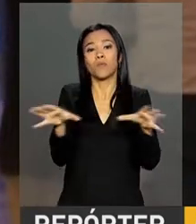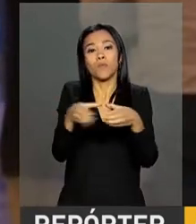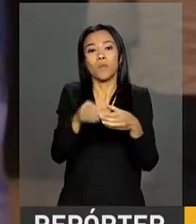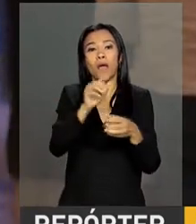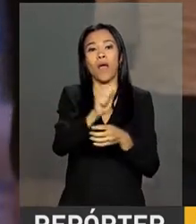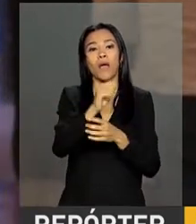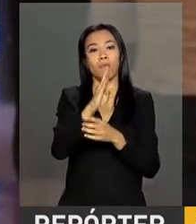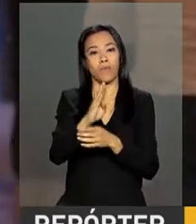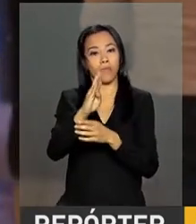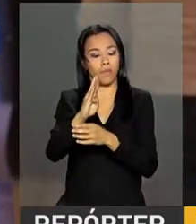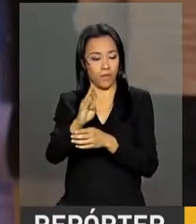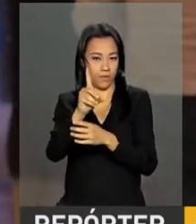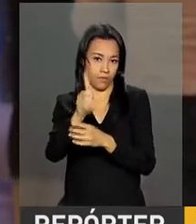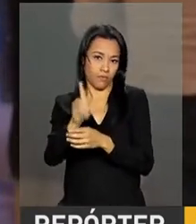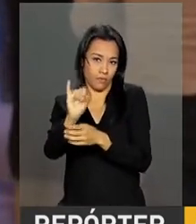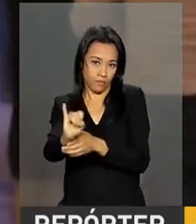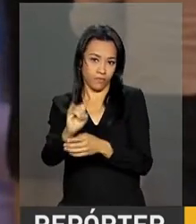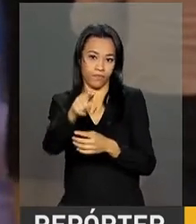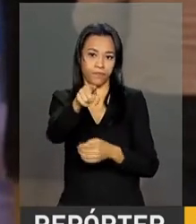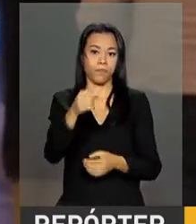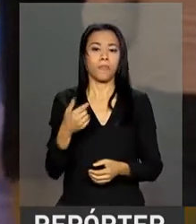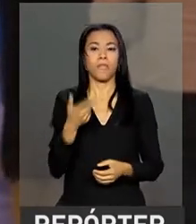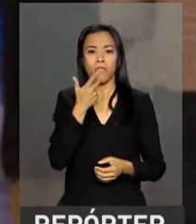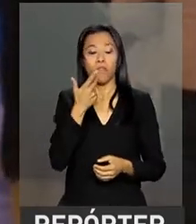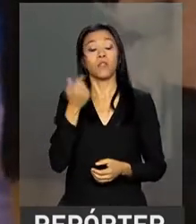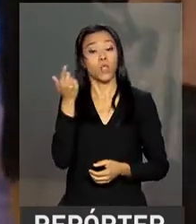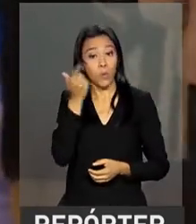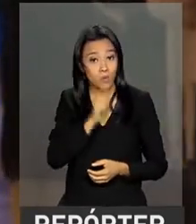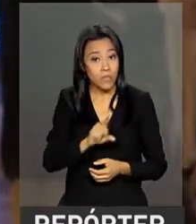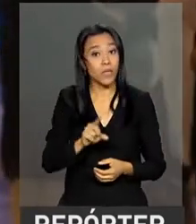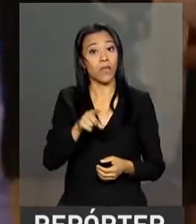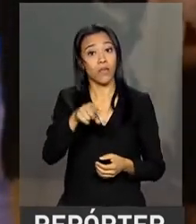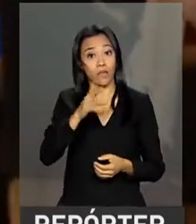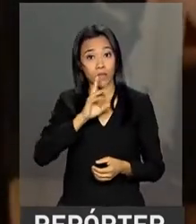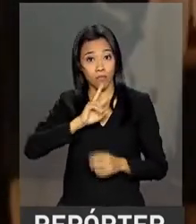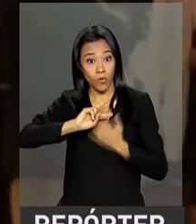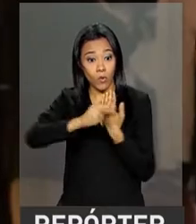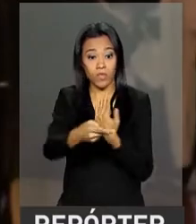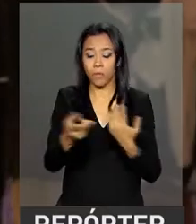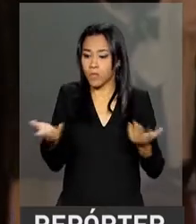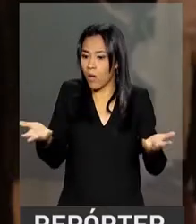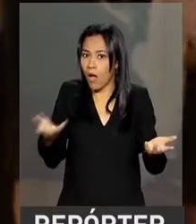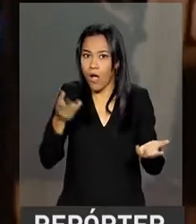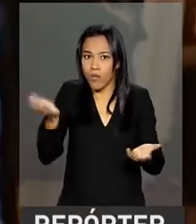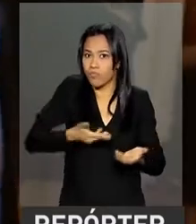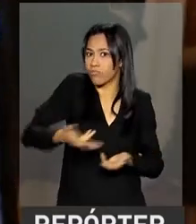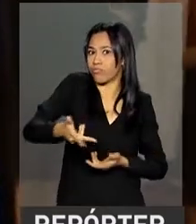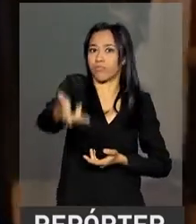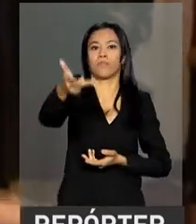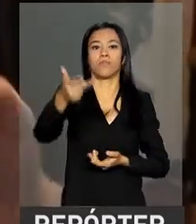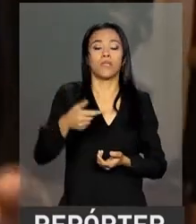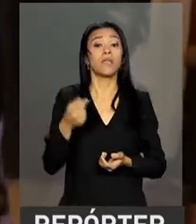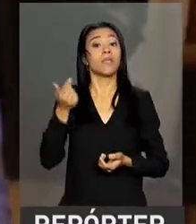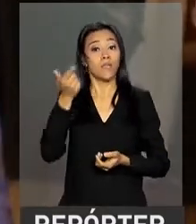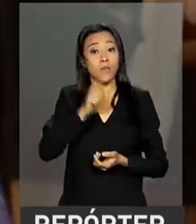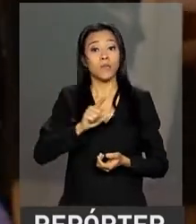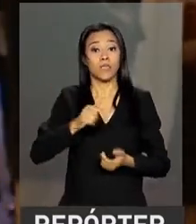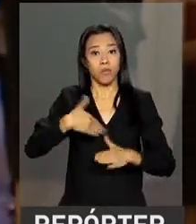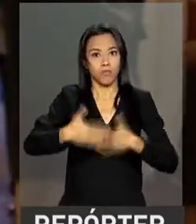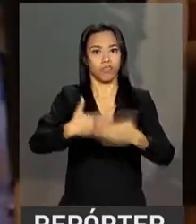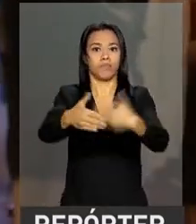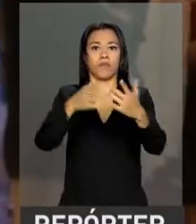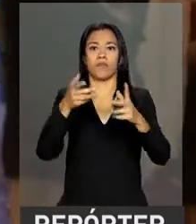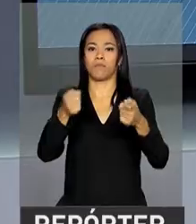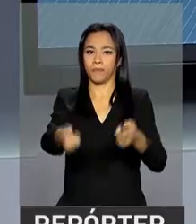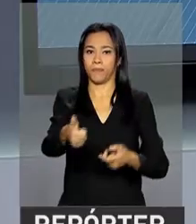uma solução muito mais ágil é que vai trazer resultados muito mais rápidos e que a gente consiga evoluir de uma forma muito